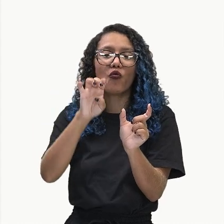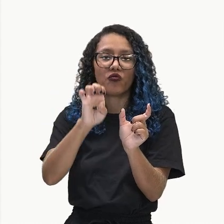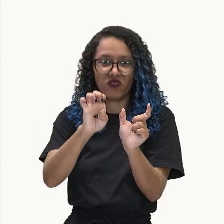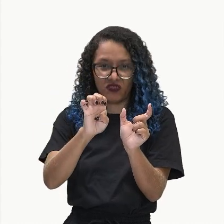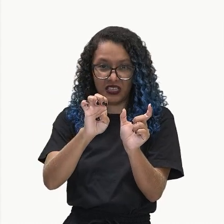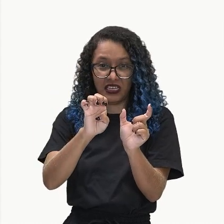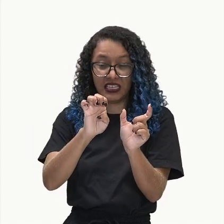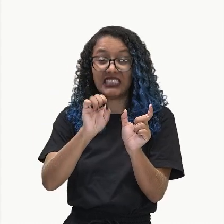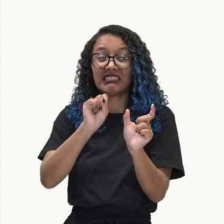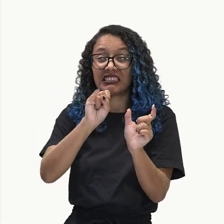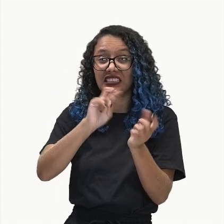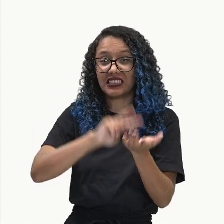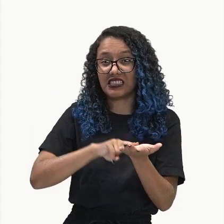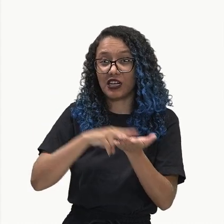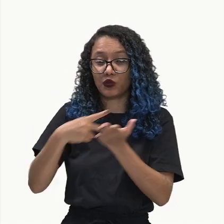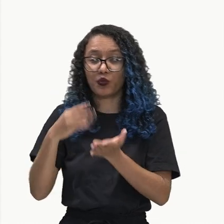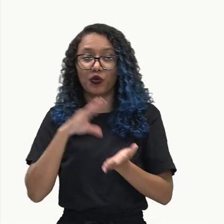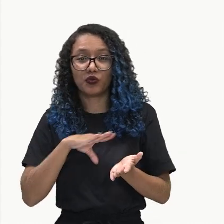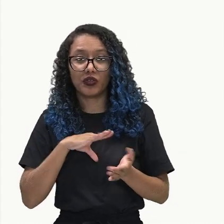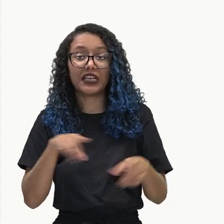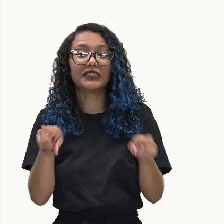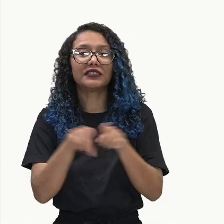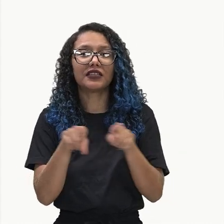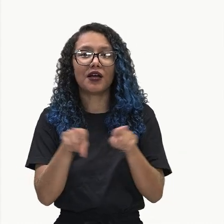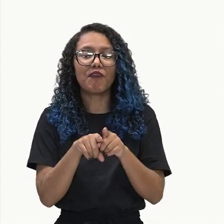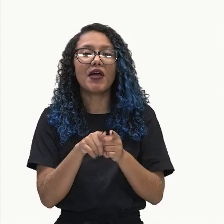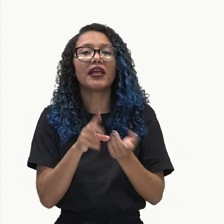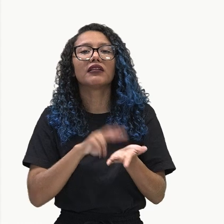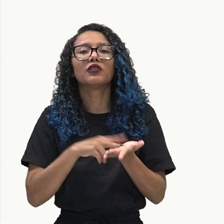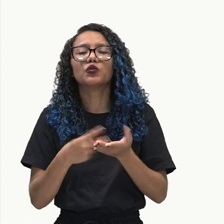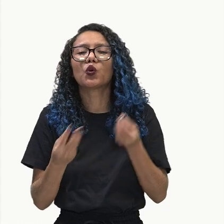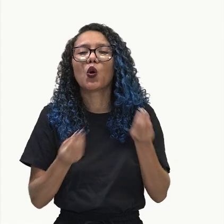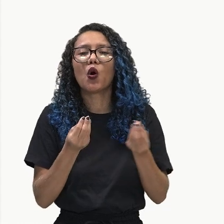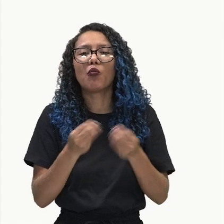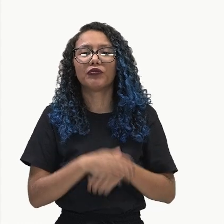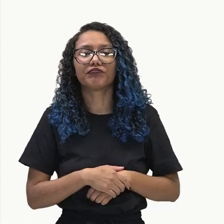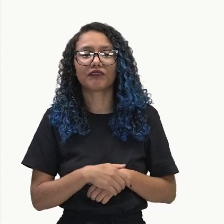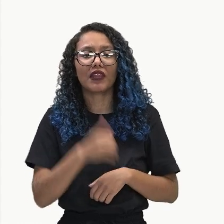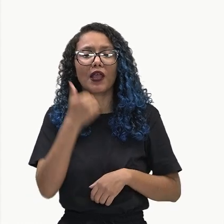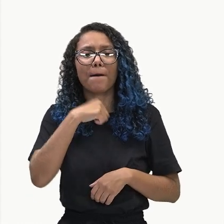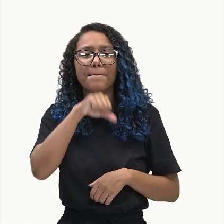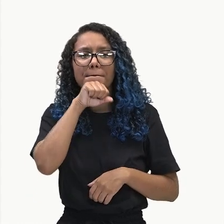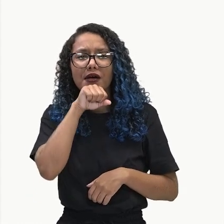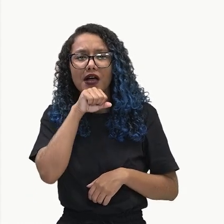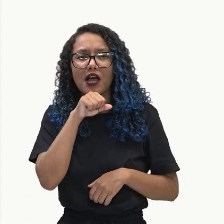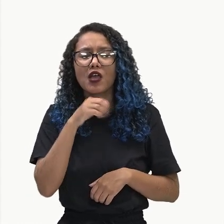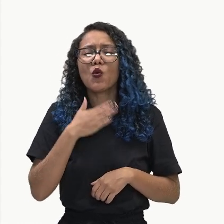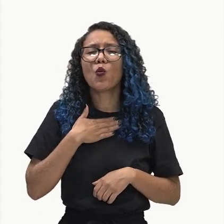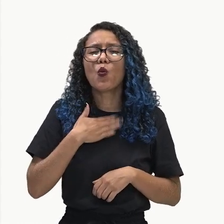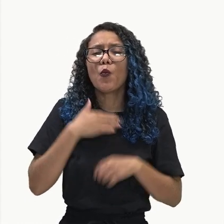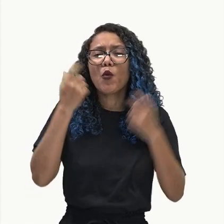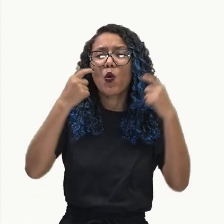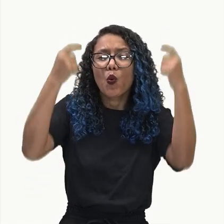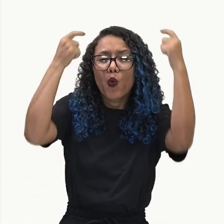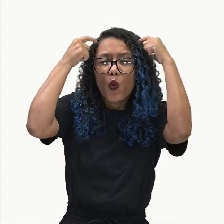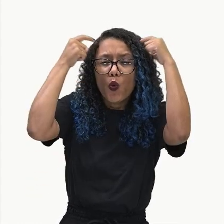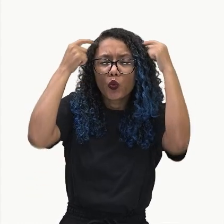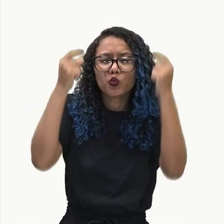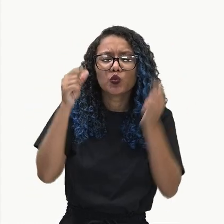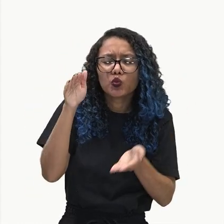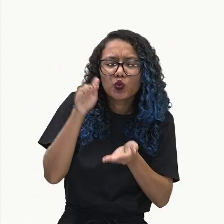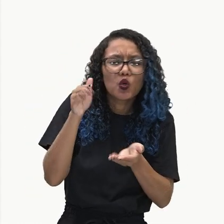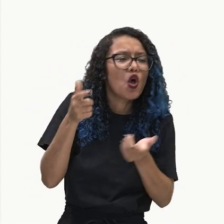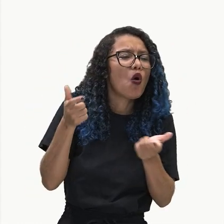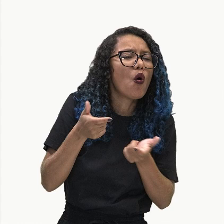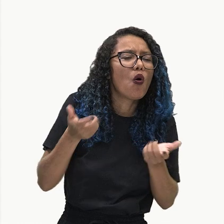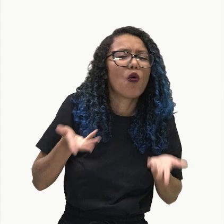muito grande. Mamãe, onde é que está meu ursinho? Né, ó, onde? No espanhol, percebam, donde. E aí vocês